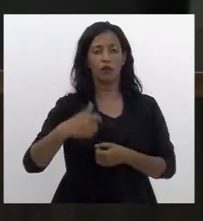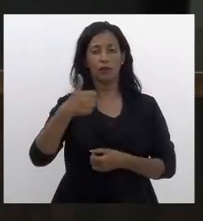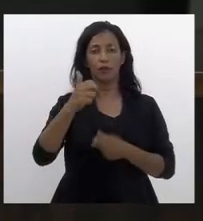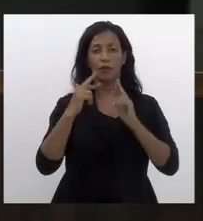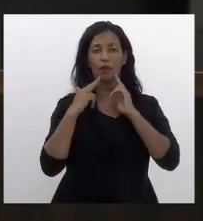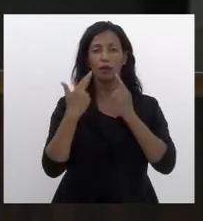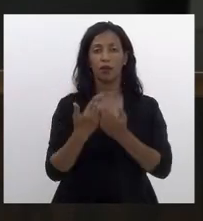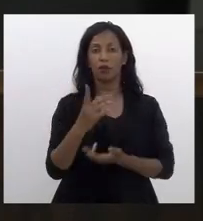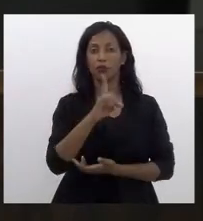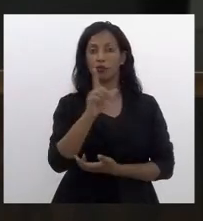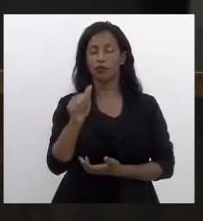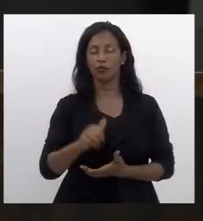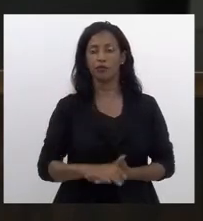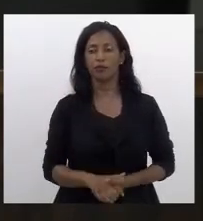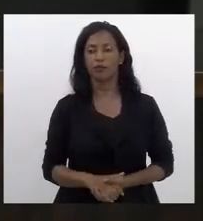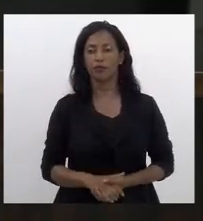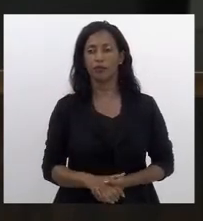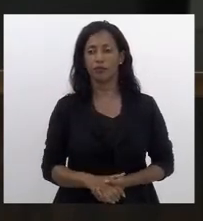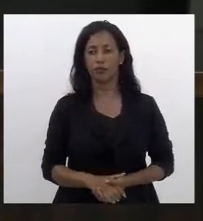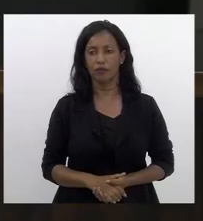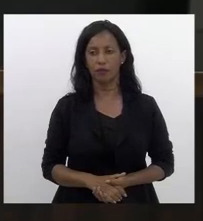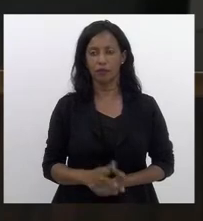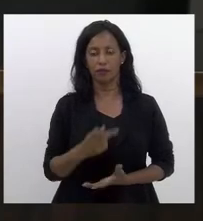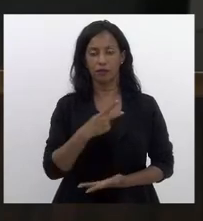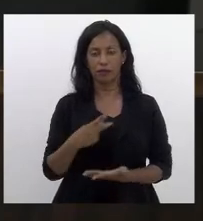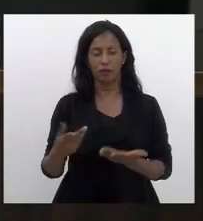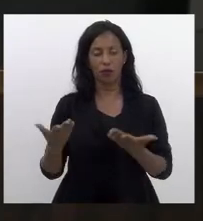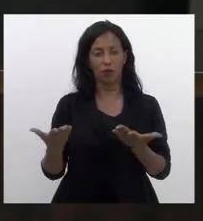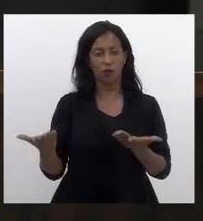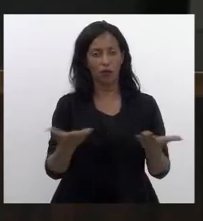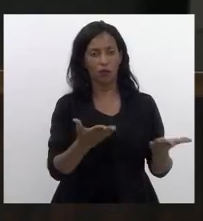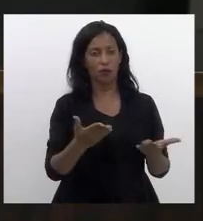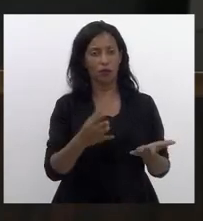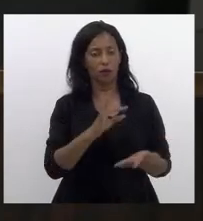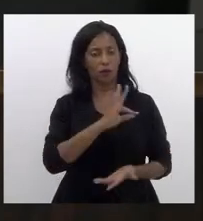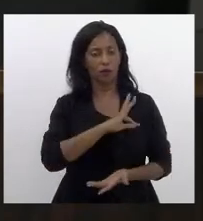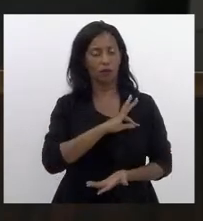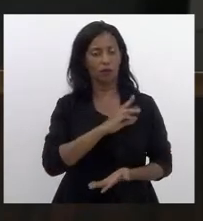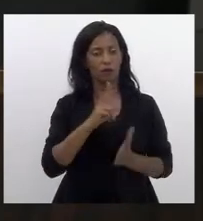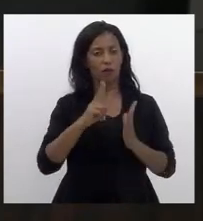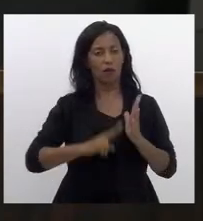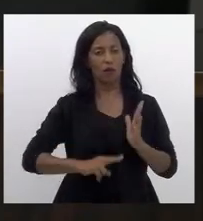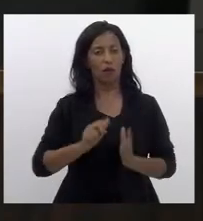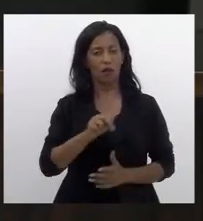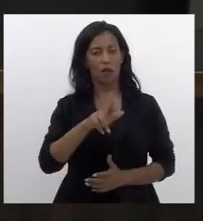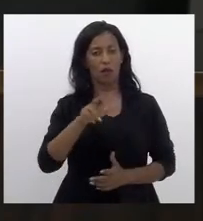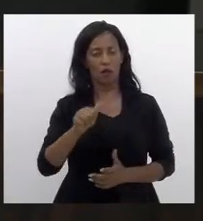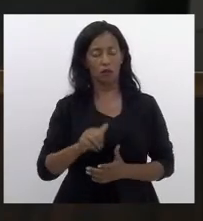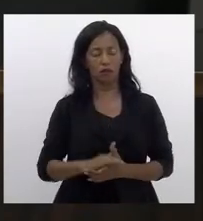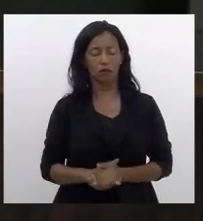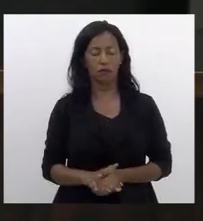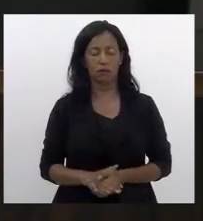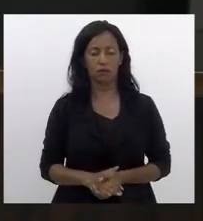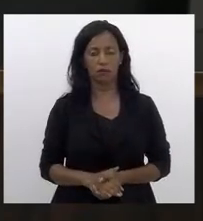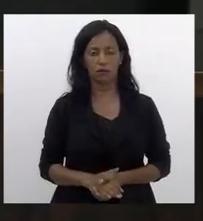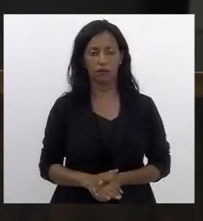do dia. A presidência convida a deputada Marta Rocha a fazer a leitura da ata da sessão anterior.